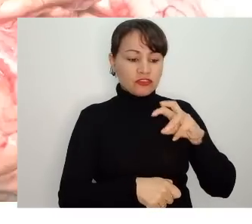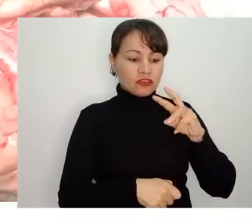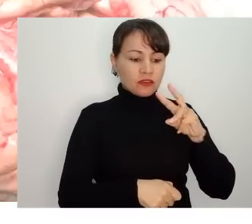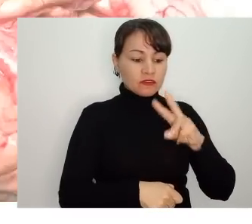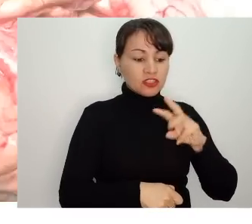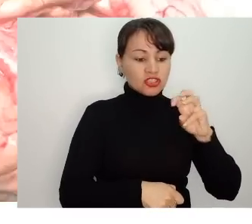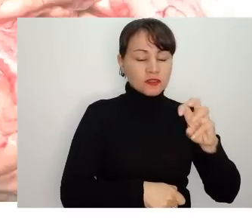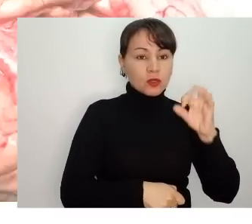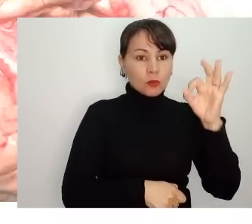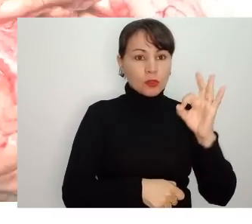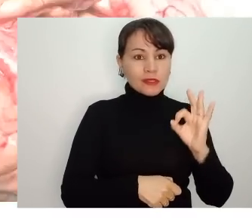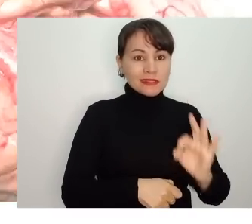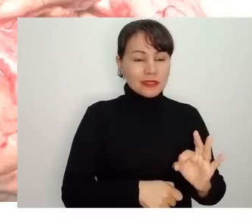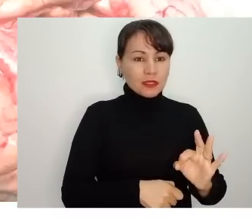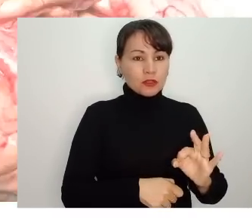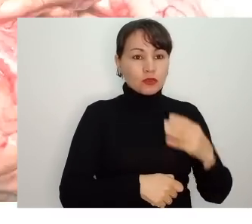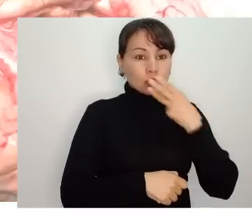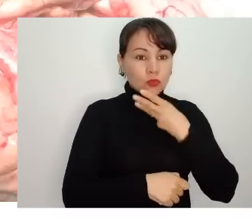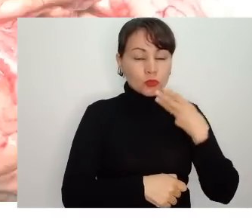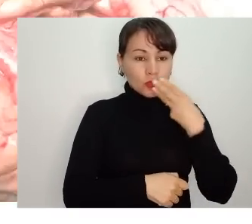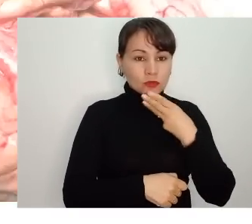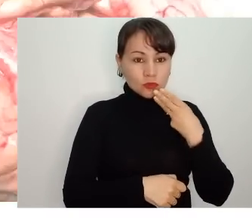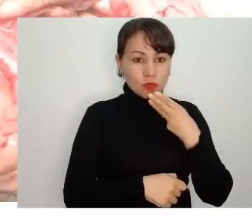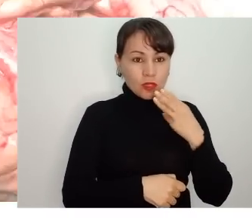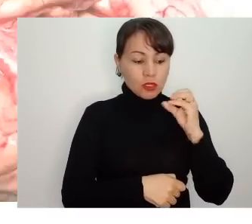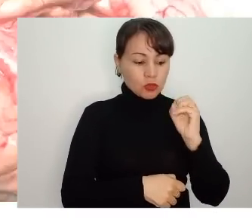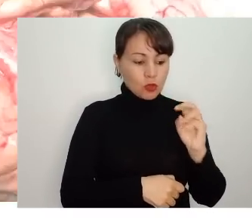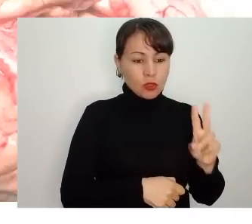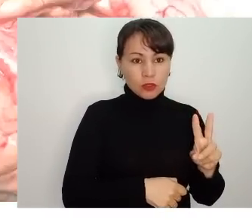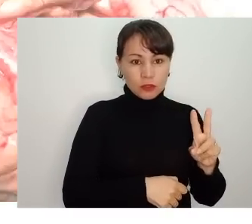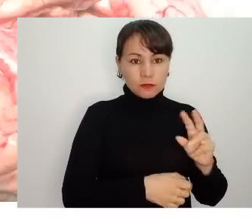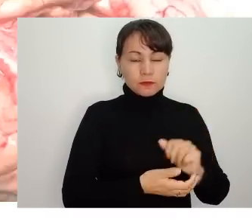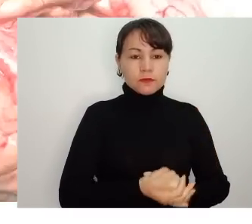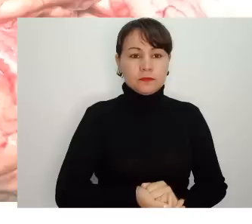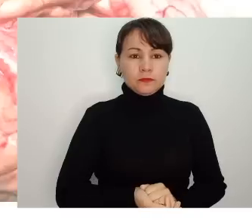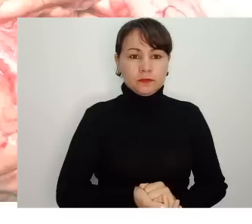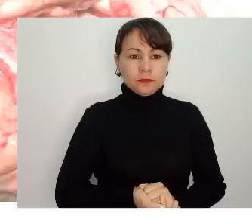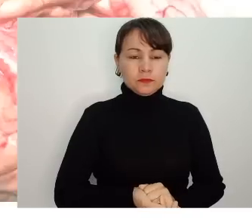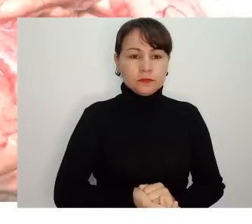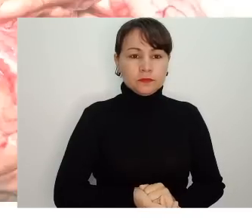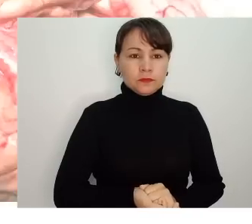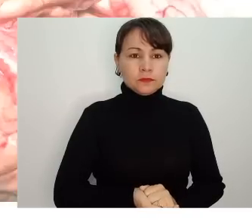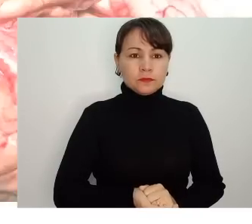20 a 25% total da glicose e do oxigênio.